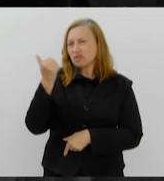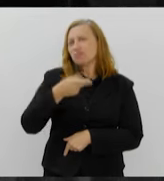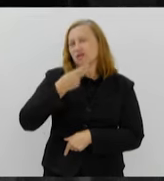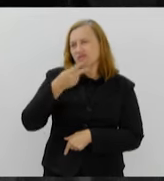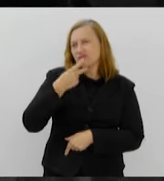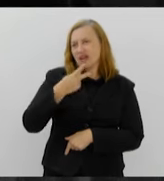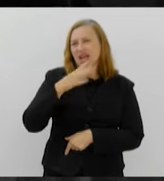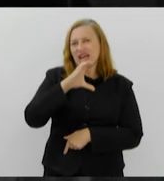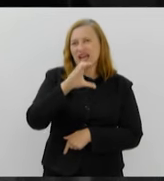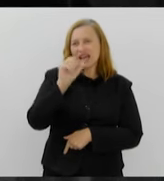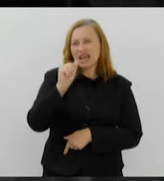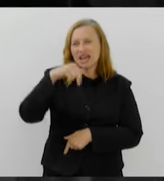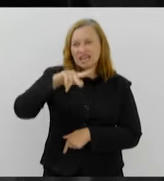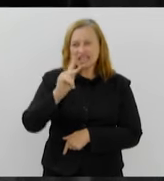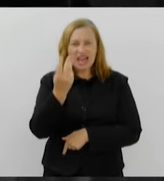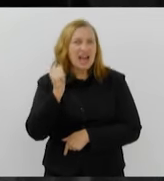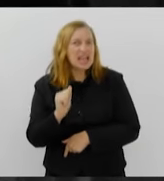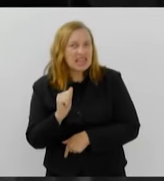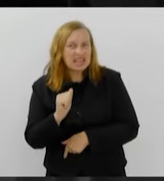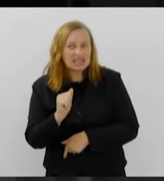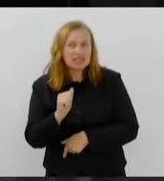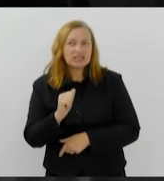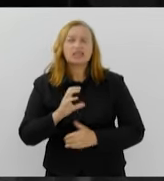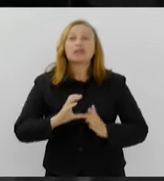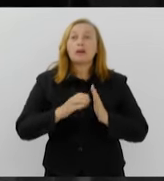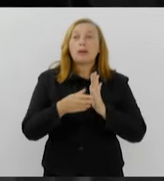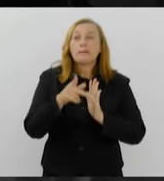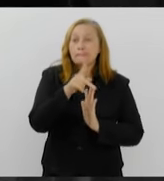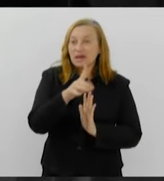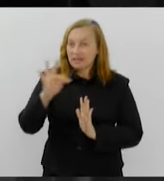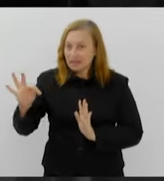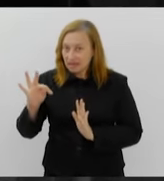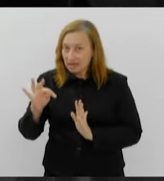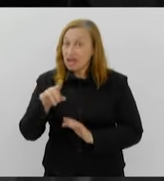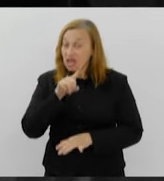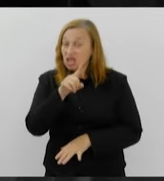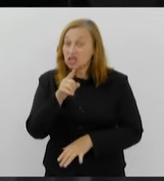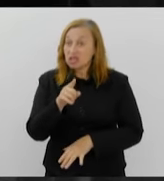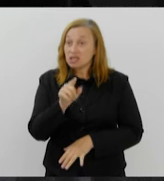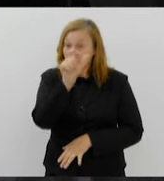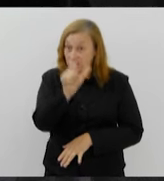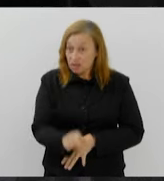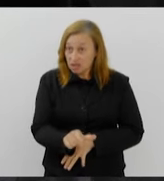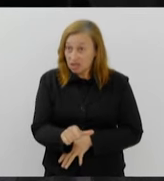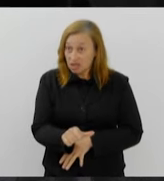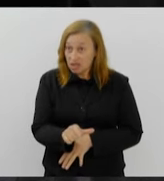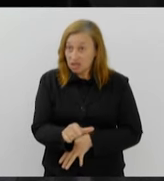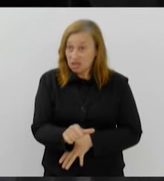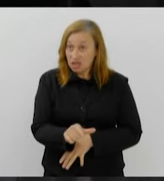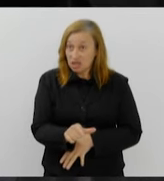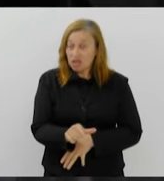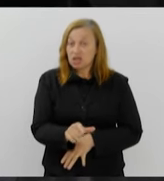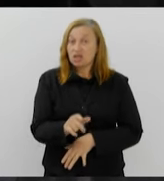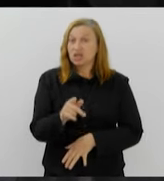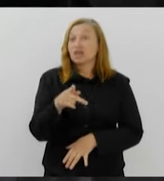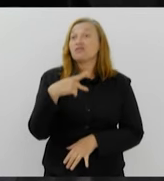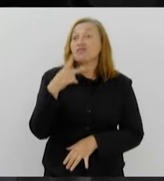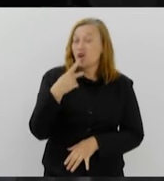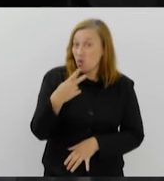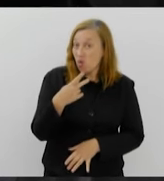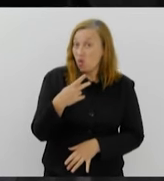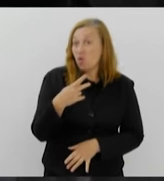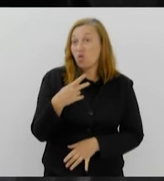um canalha esse filiado ao partido dos trabalhadores esse indivíduo que foi o que propiciou